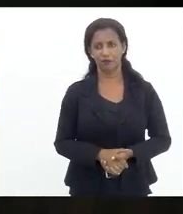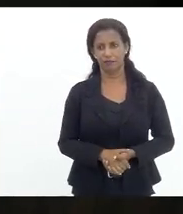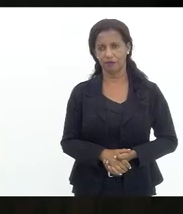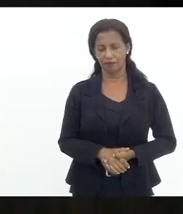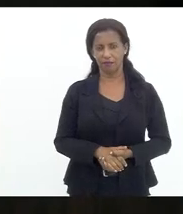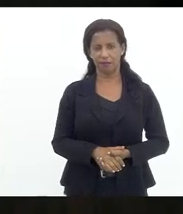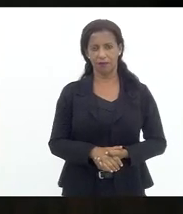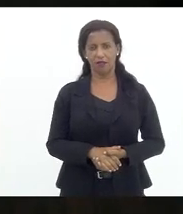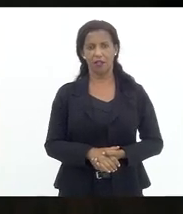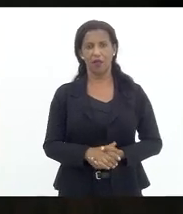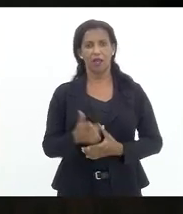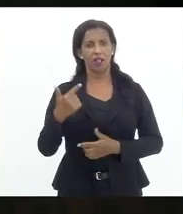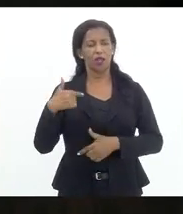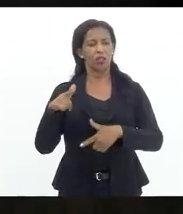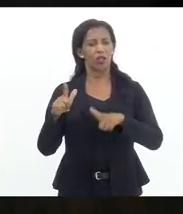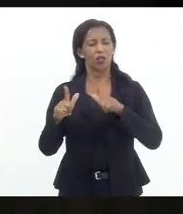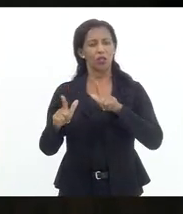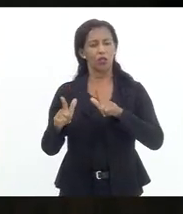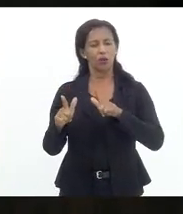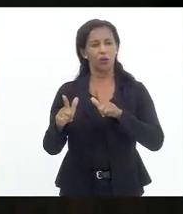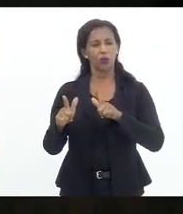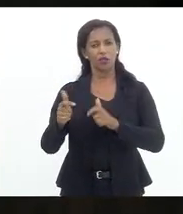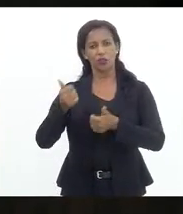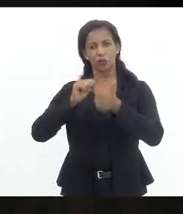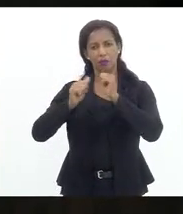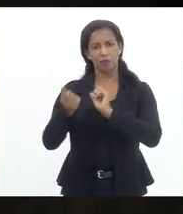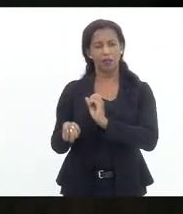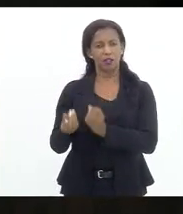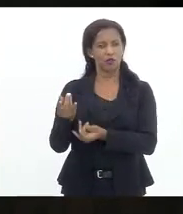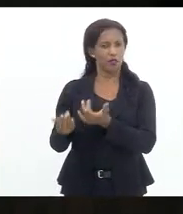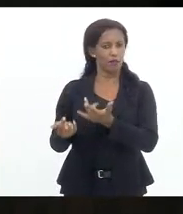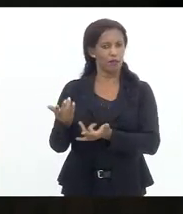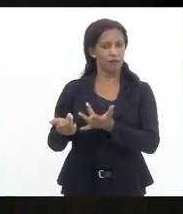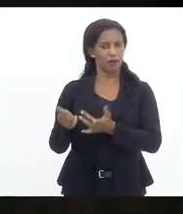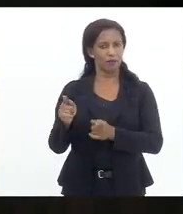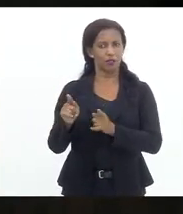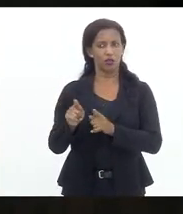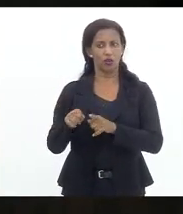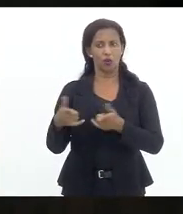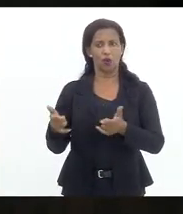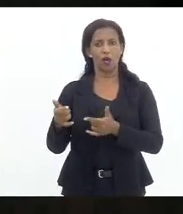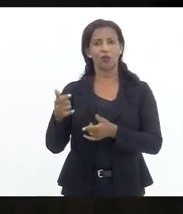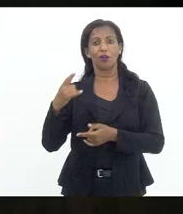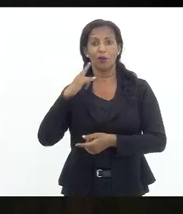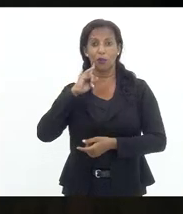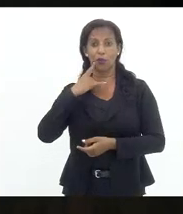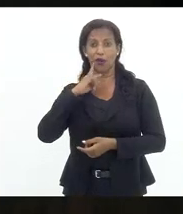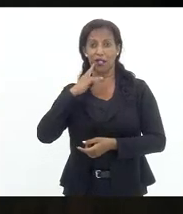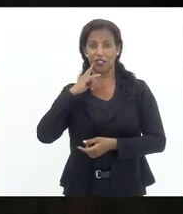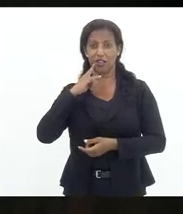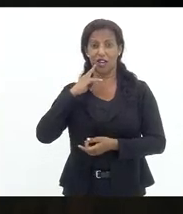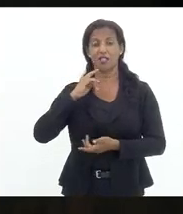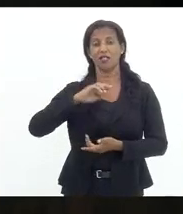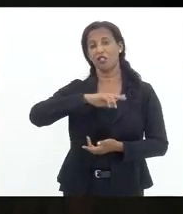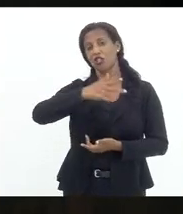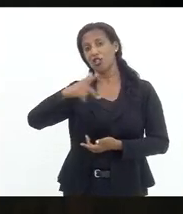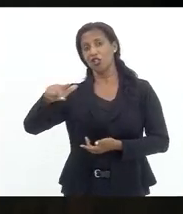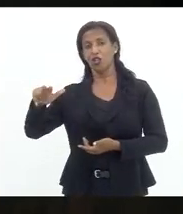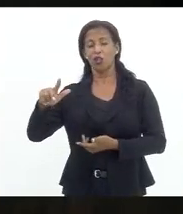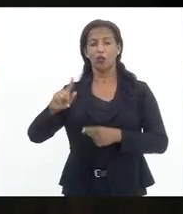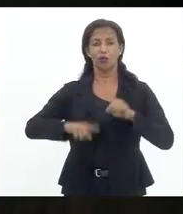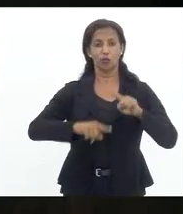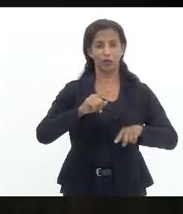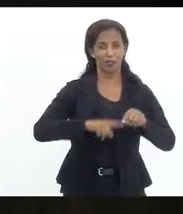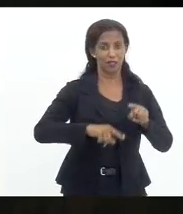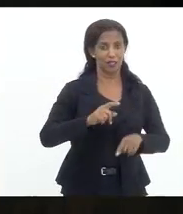aguardentes e outras bebidas destiladas ou fermentadas, quando produzida por cachaçarias e alambiques localizados no Estado do Rio de Janeiro e da outras providências.